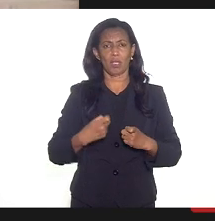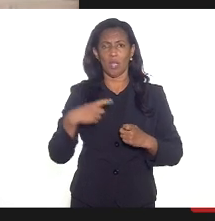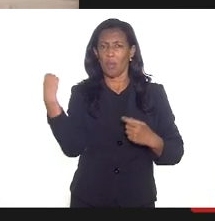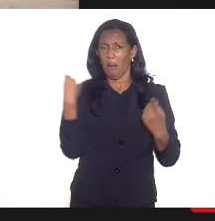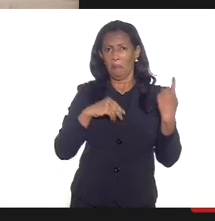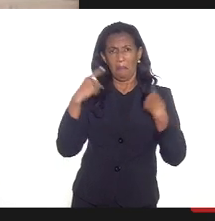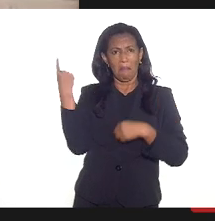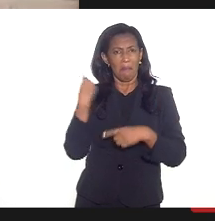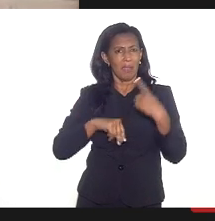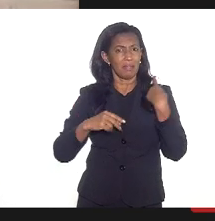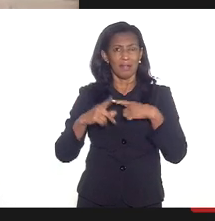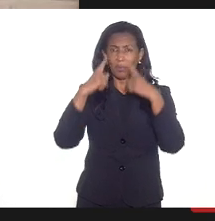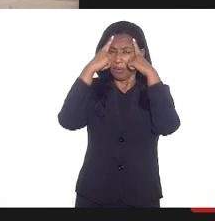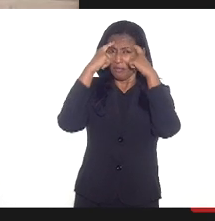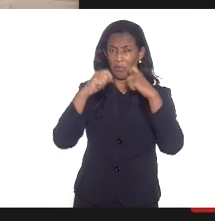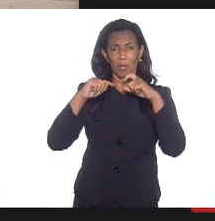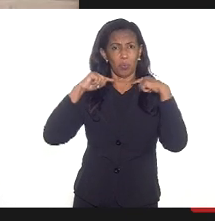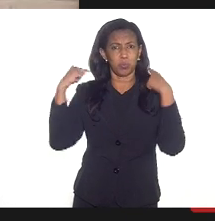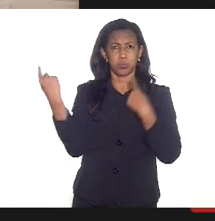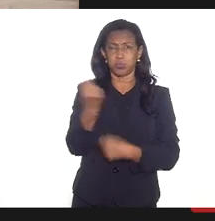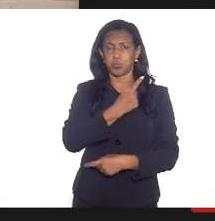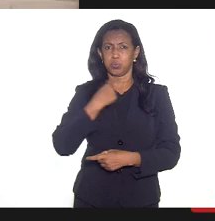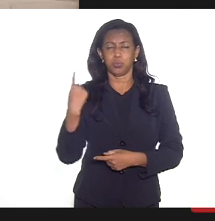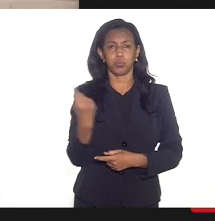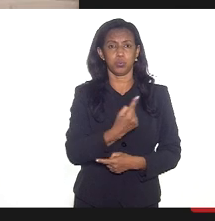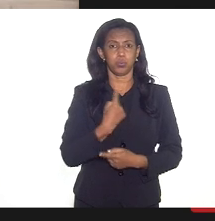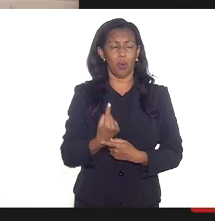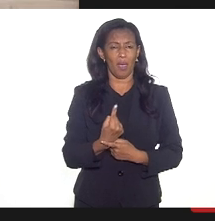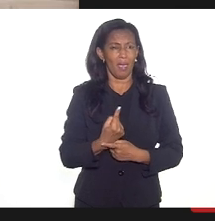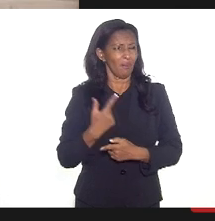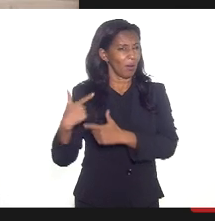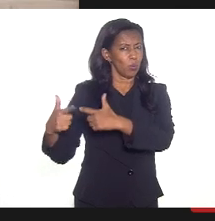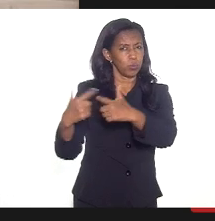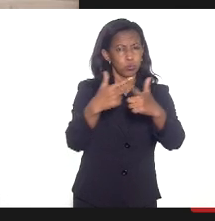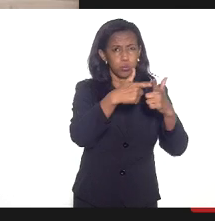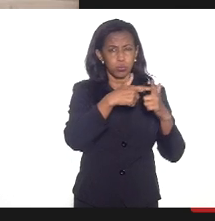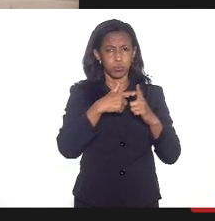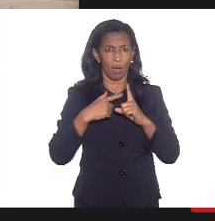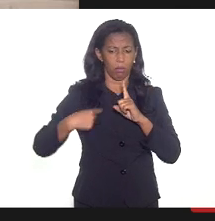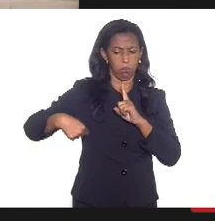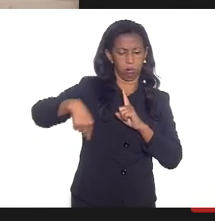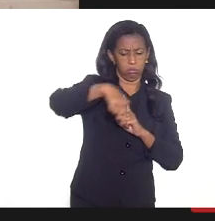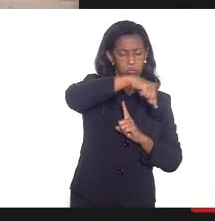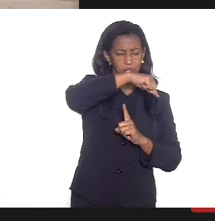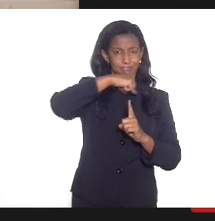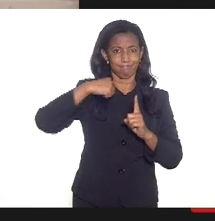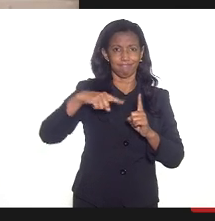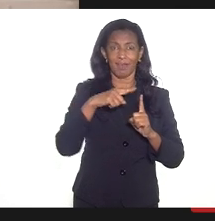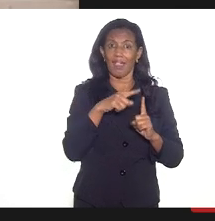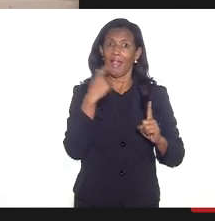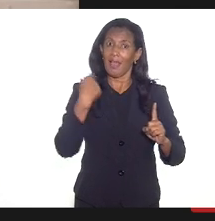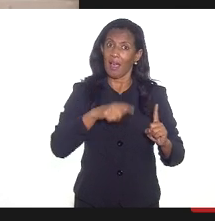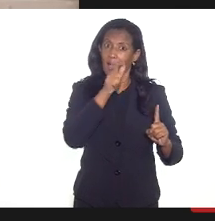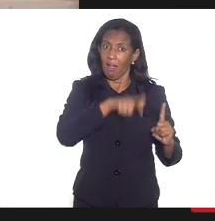é um ciclo de violência, é uma roda de fatores que acerta e que ela precisa ser